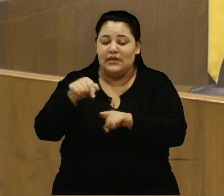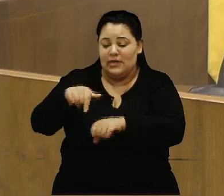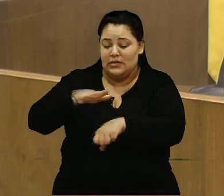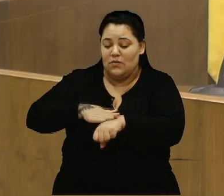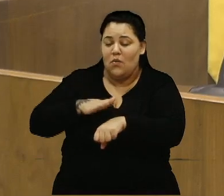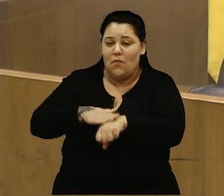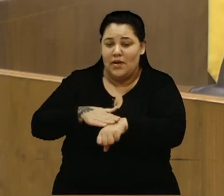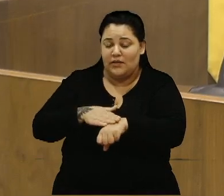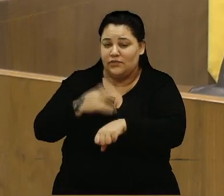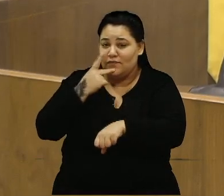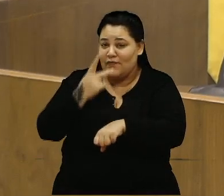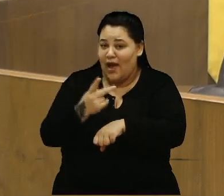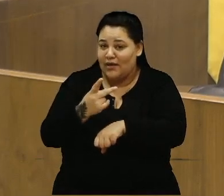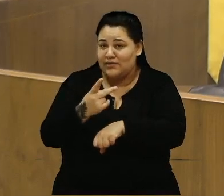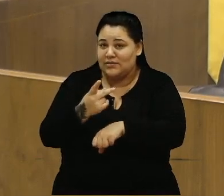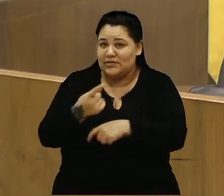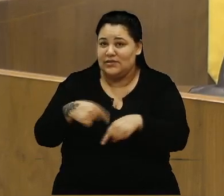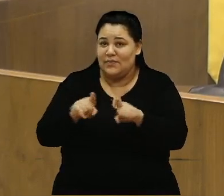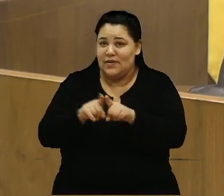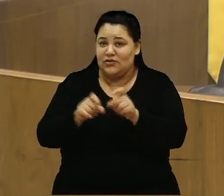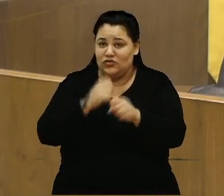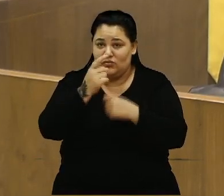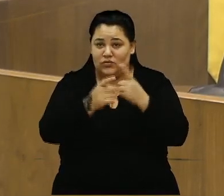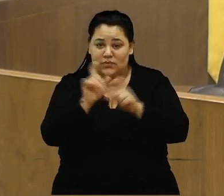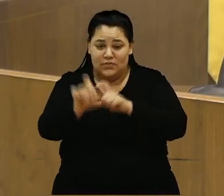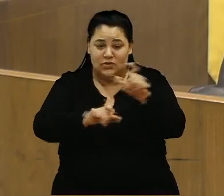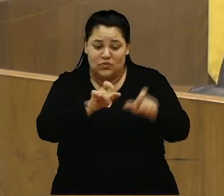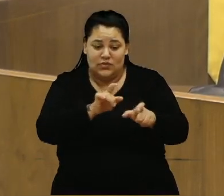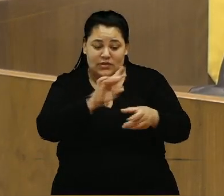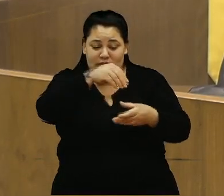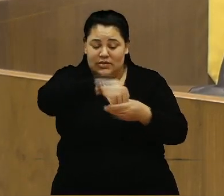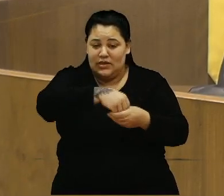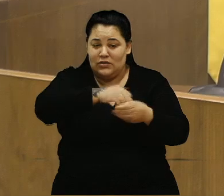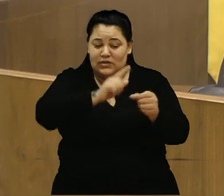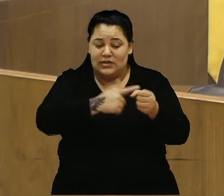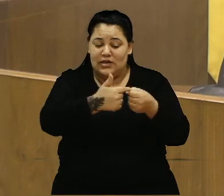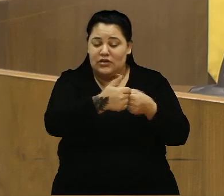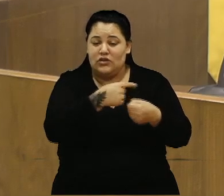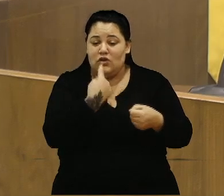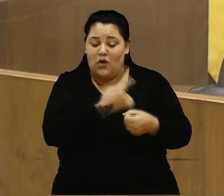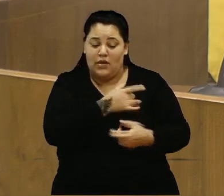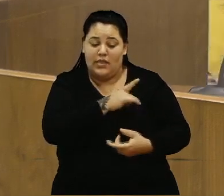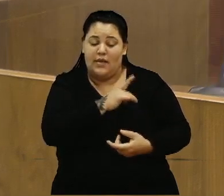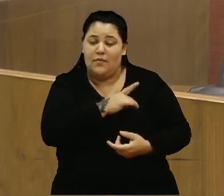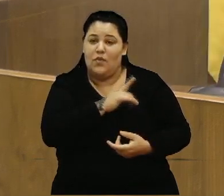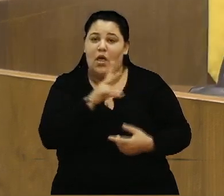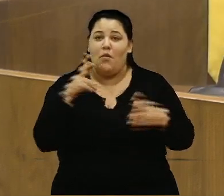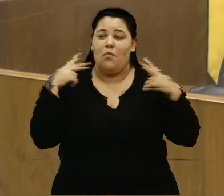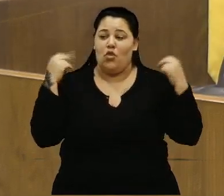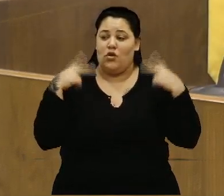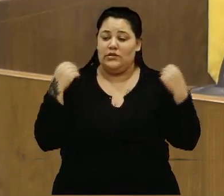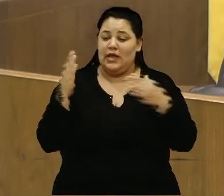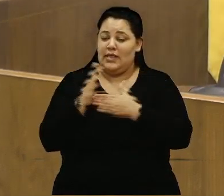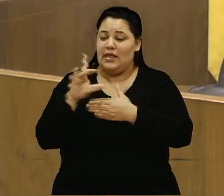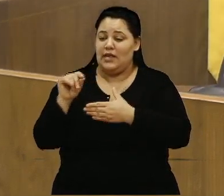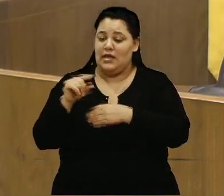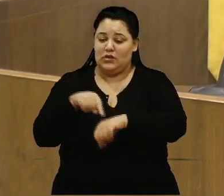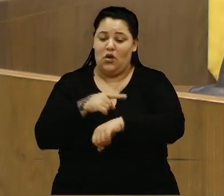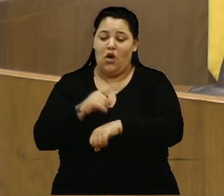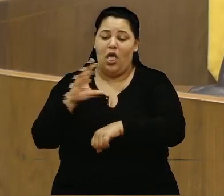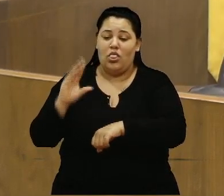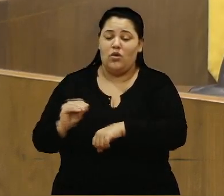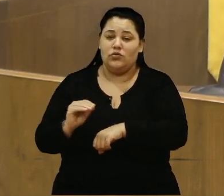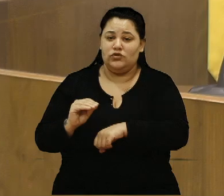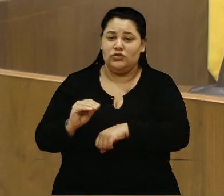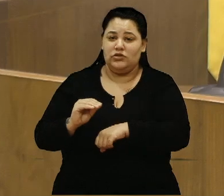tive relatos de servidores da nossa cidade que nós temos lá um motorista até as 10 horas da noite e um guarda